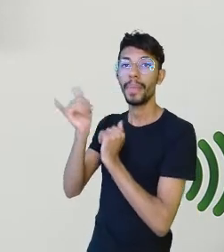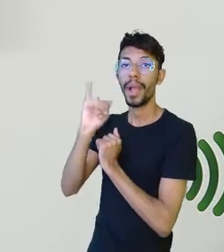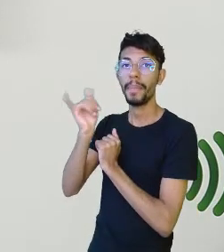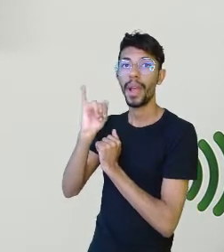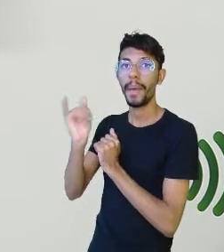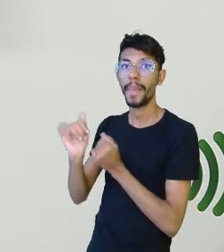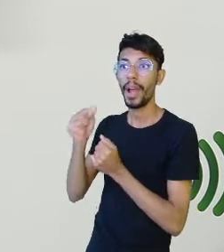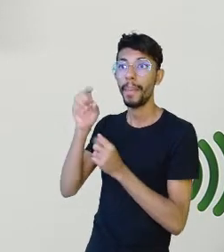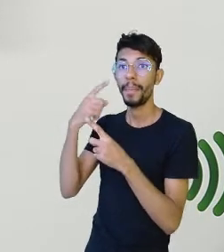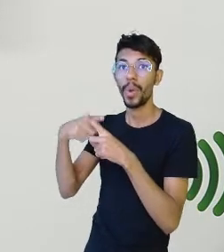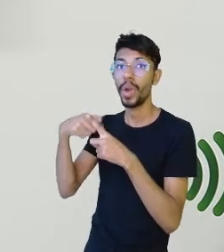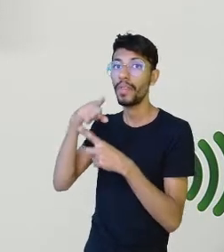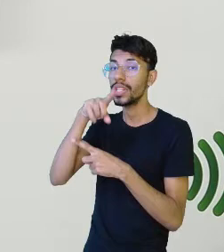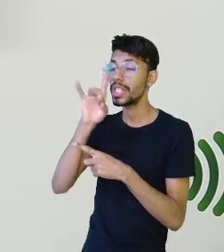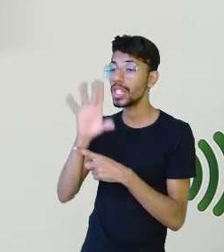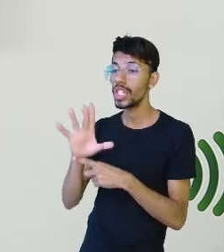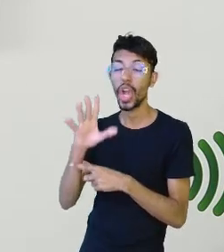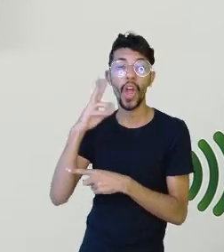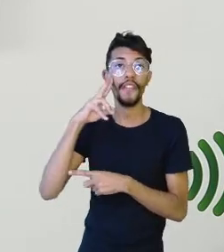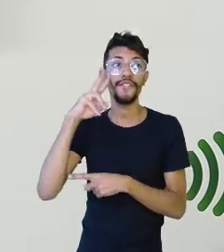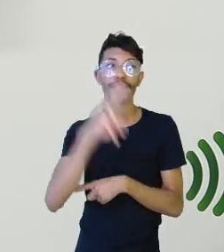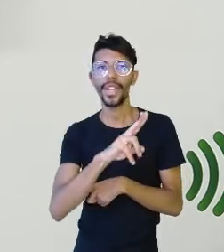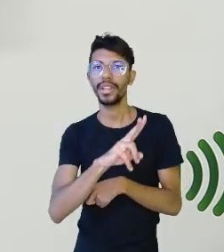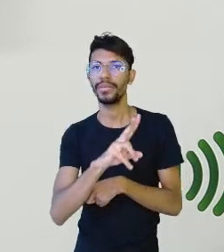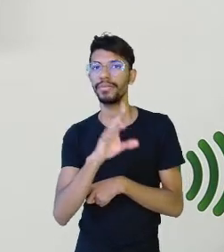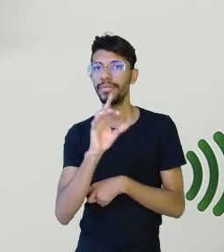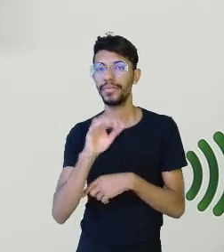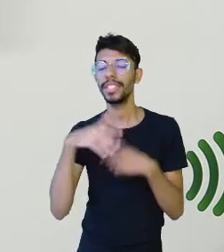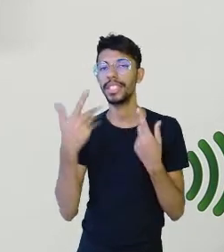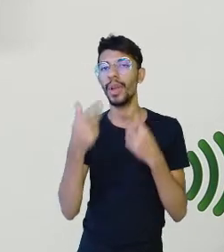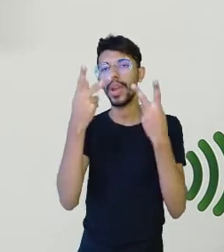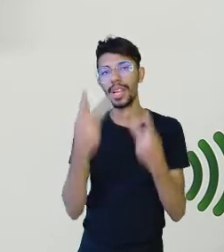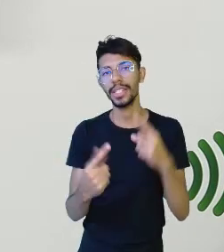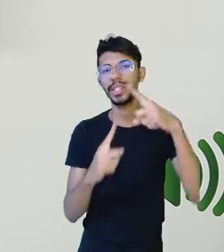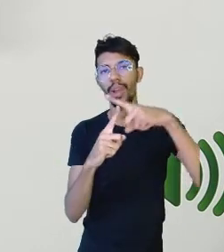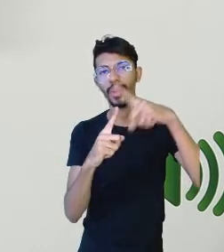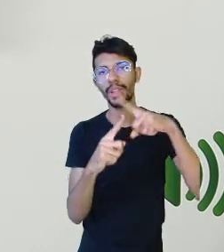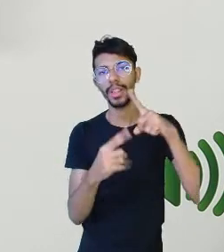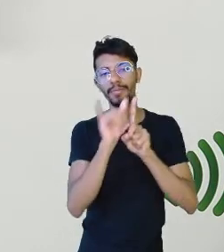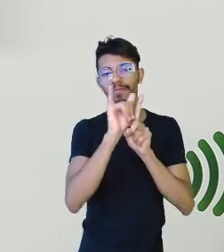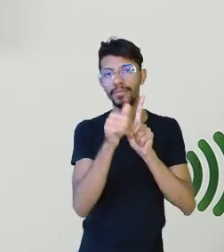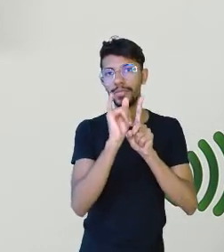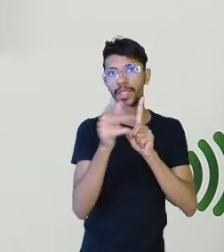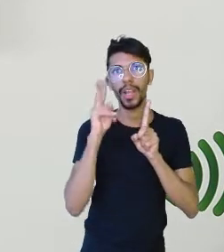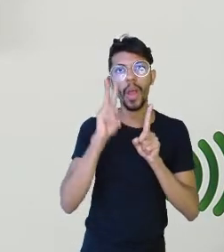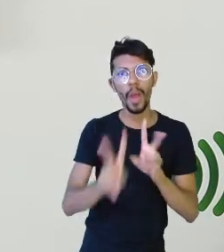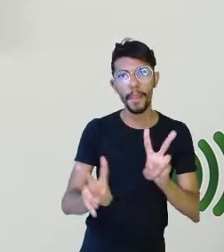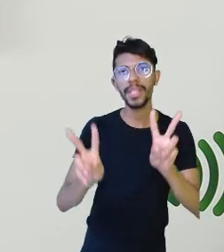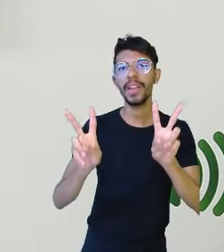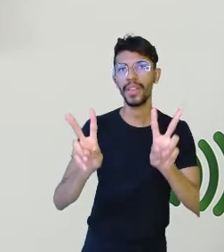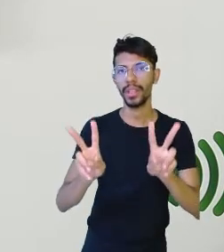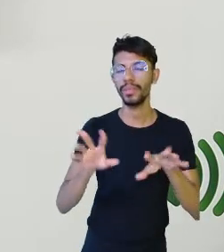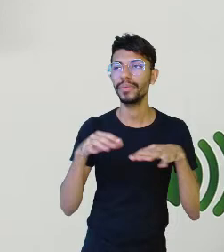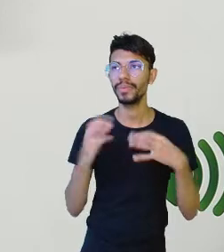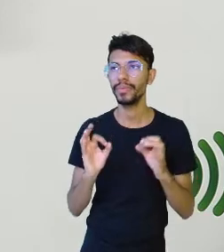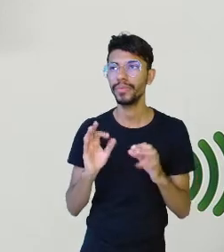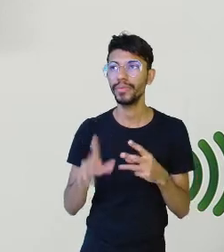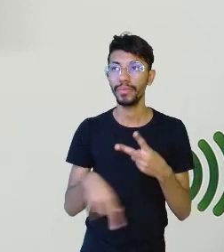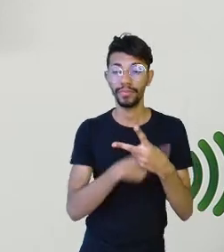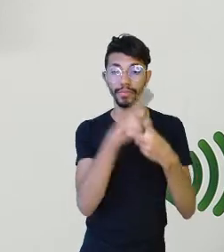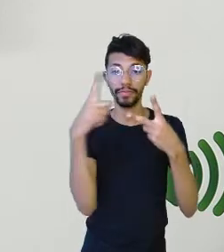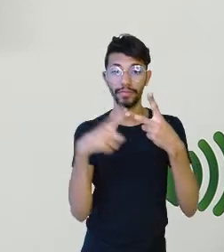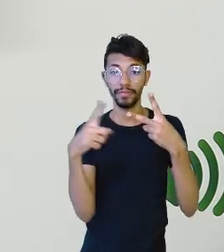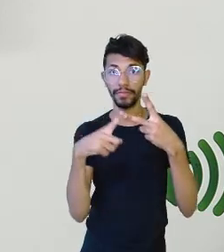outra pessoa. E isso é um narrador observador, tá certo? Ele não participa da história. Temos a